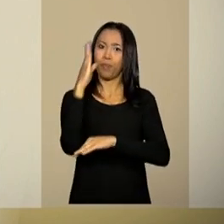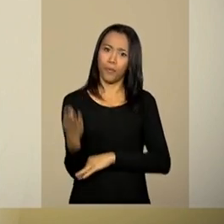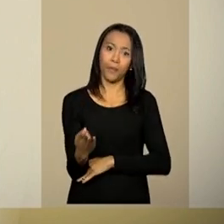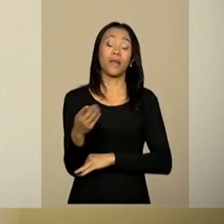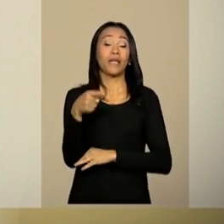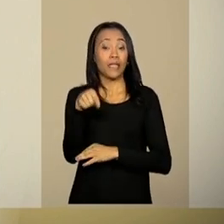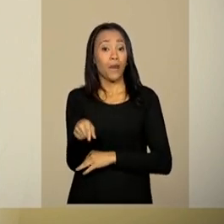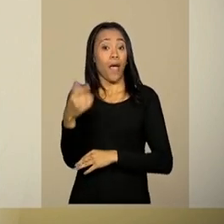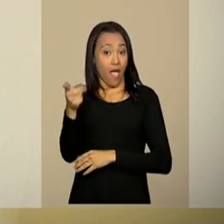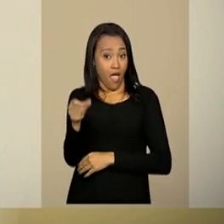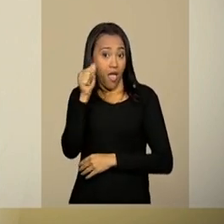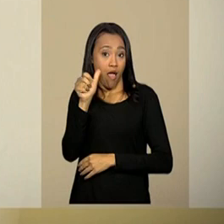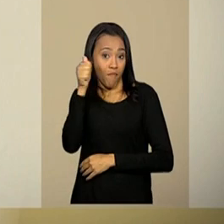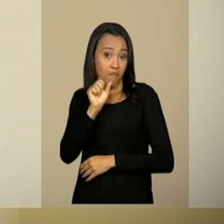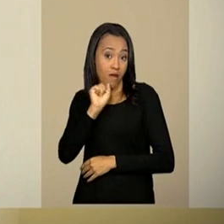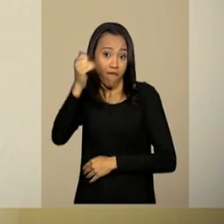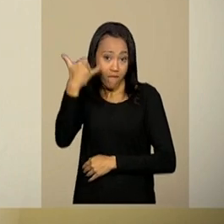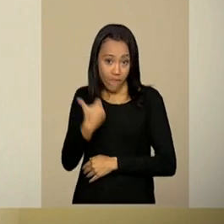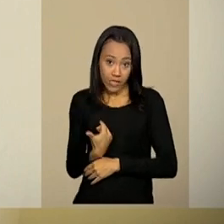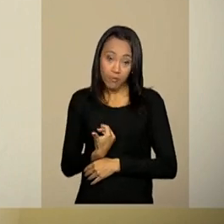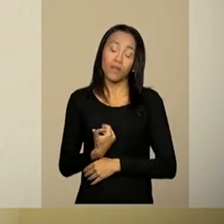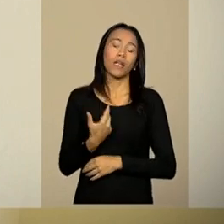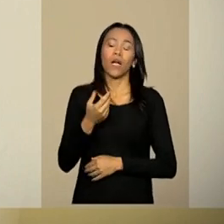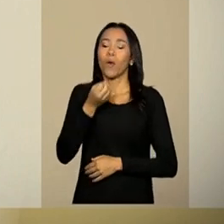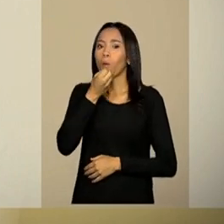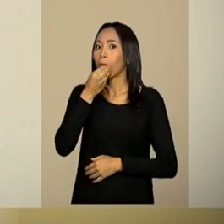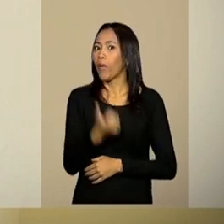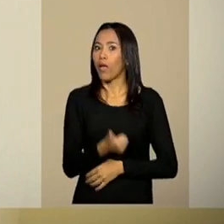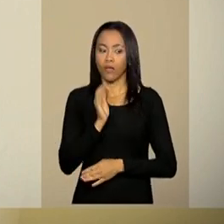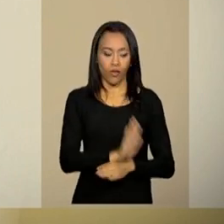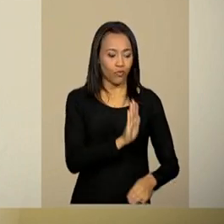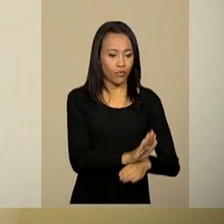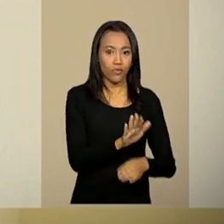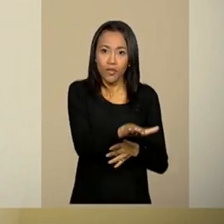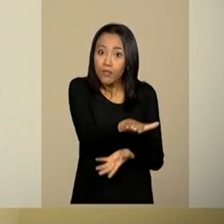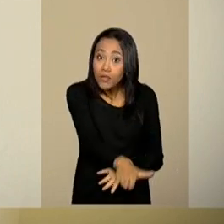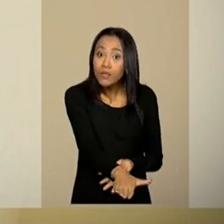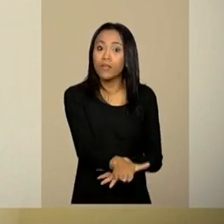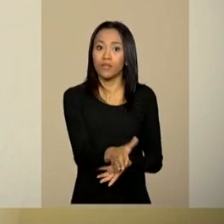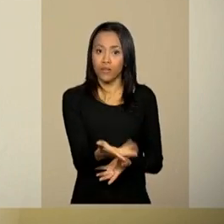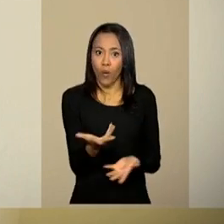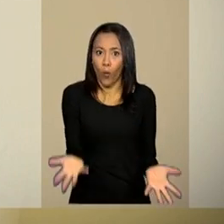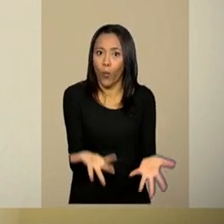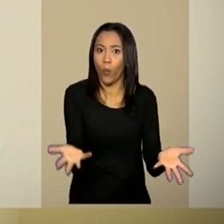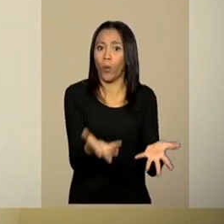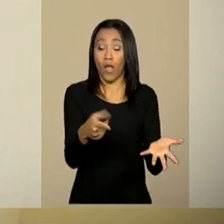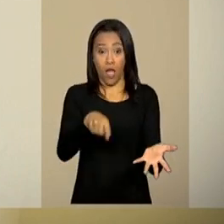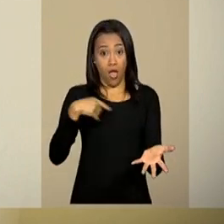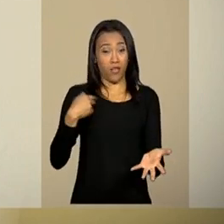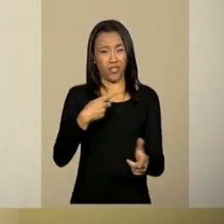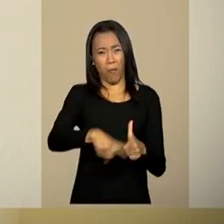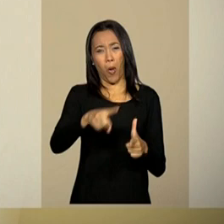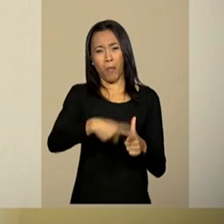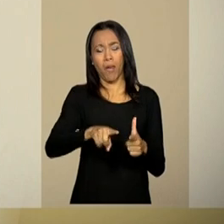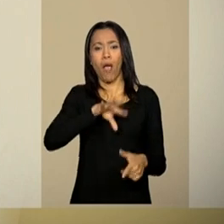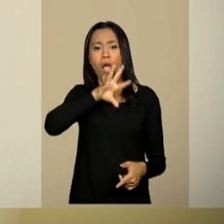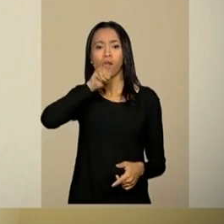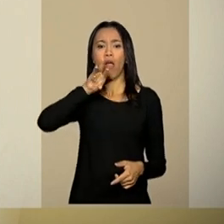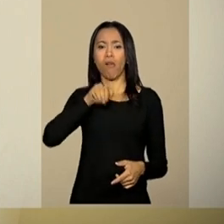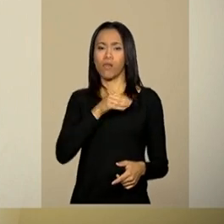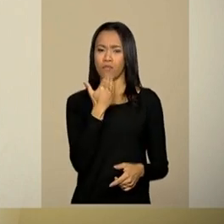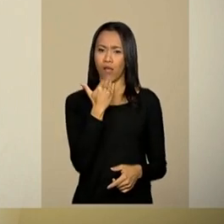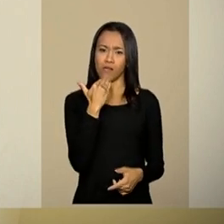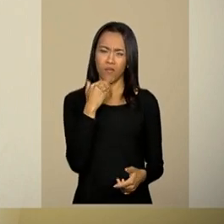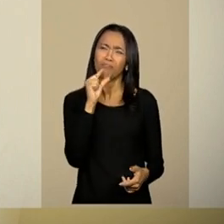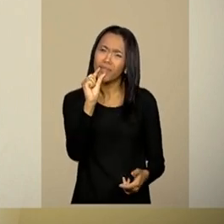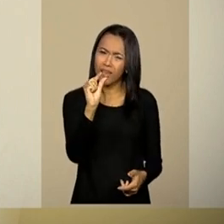Terezinha conta que a creche está fazendo um bem enorme pra menina para você ter uma ideia a Taísa tinha um problema de fala